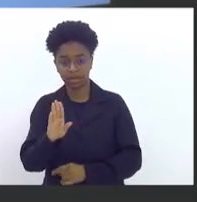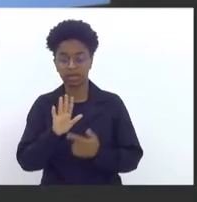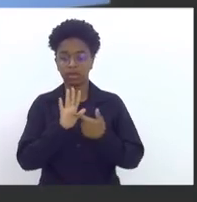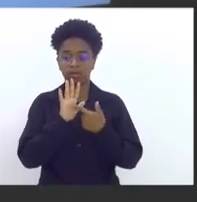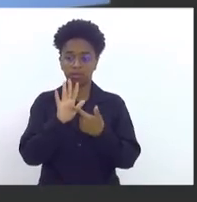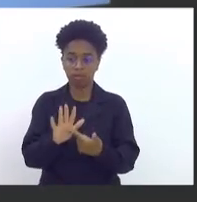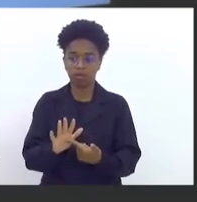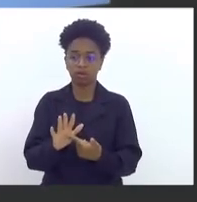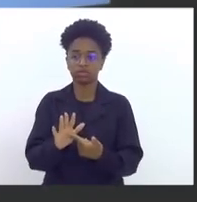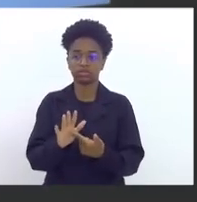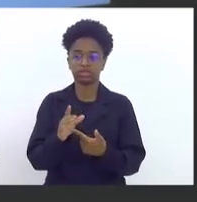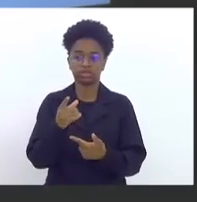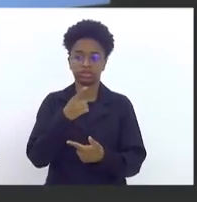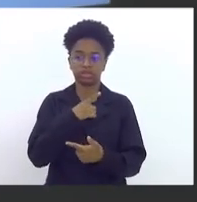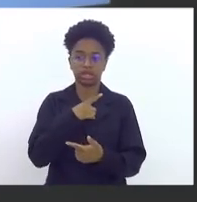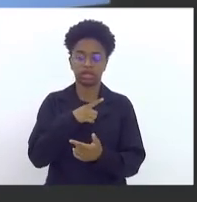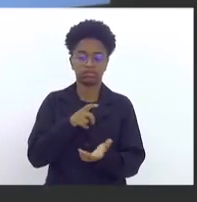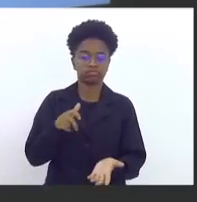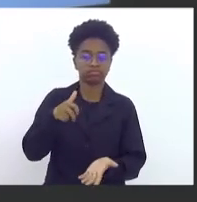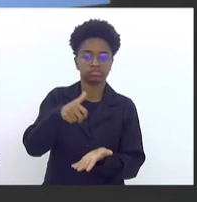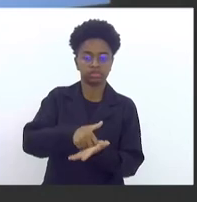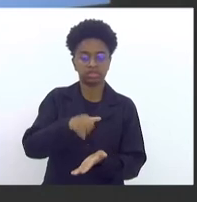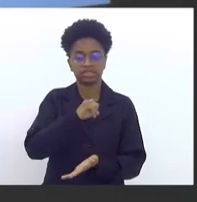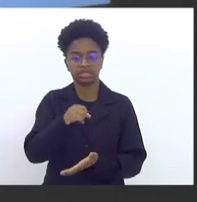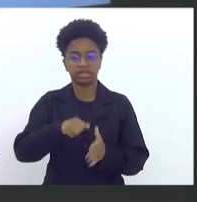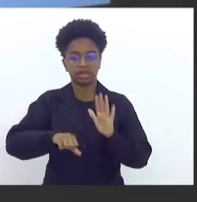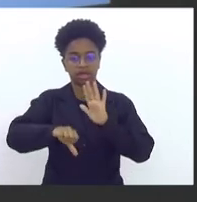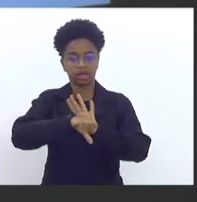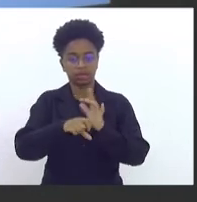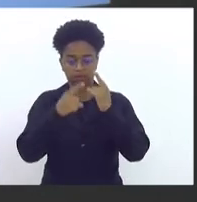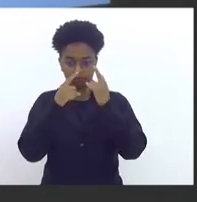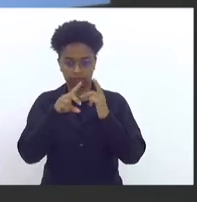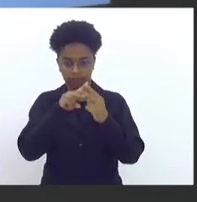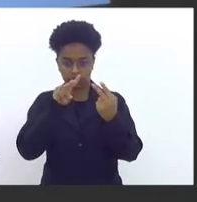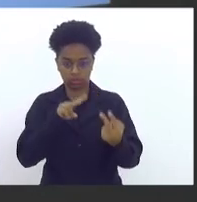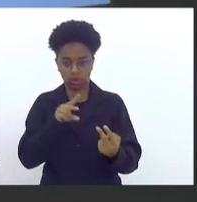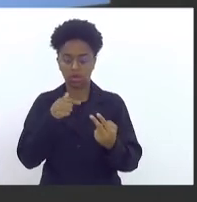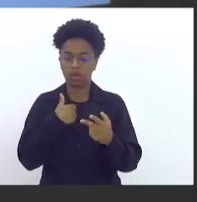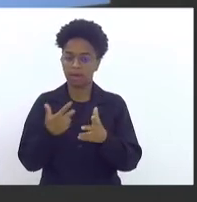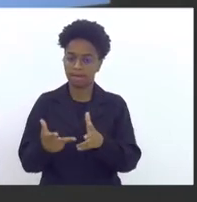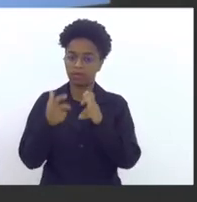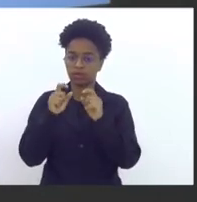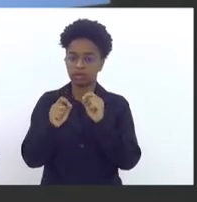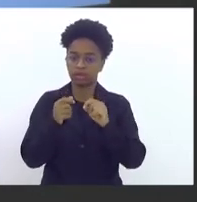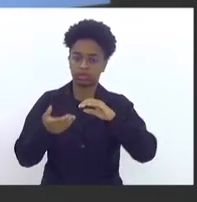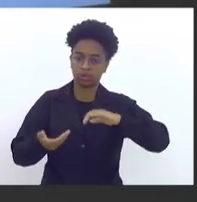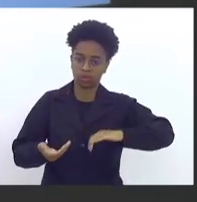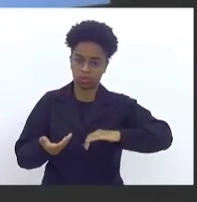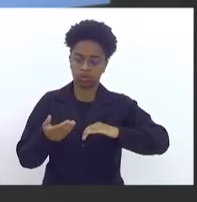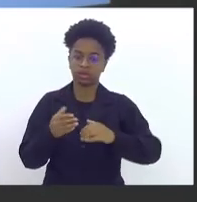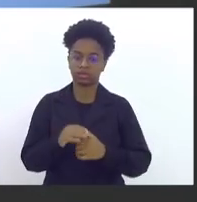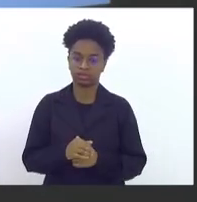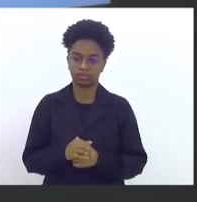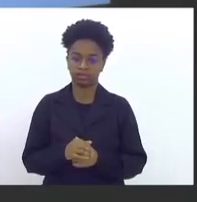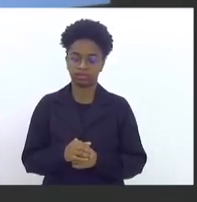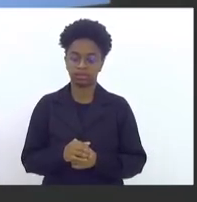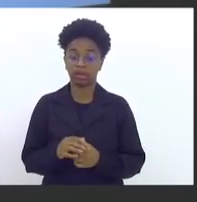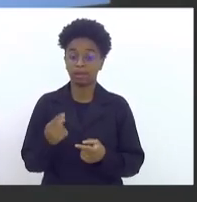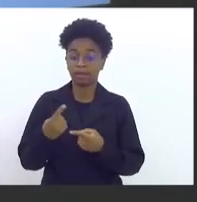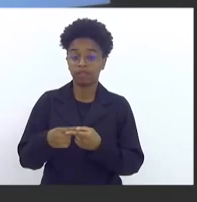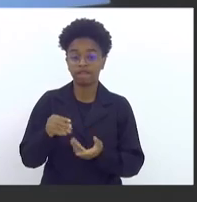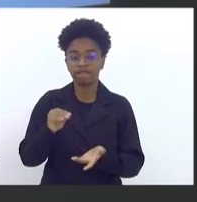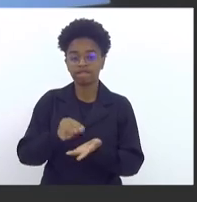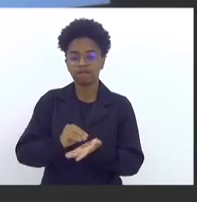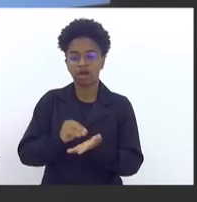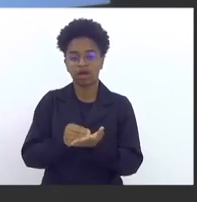para crimes virtuais né e eu percebi isso é no Congresso Nacional essa falta de